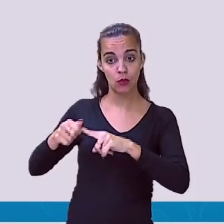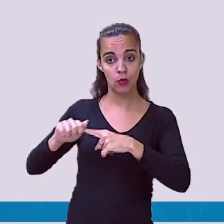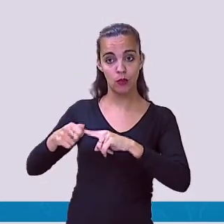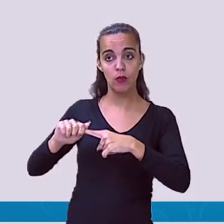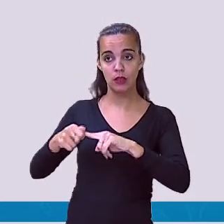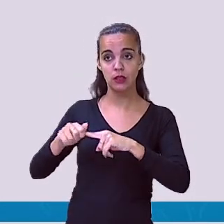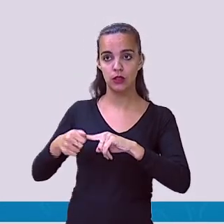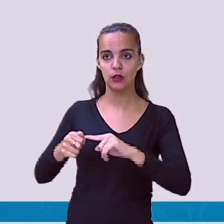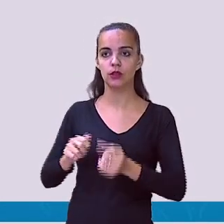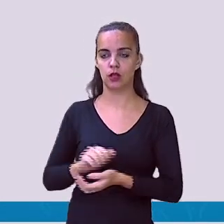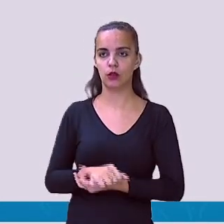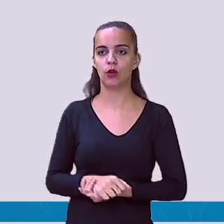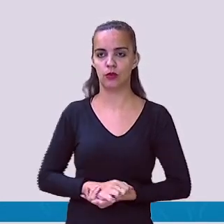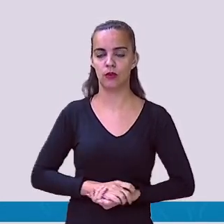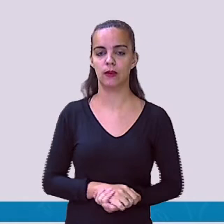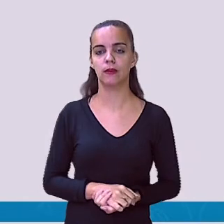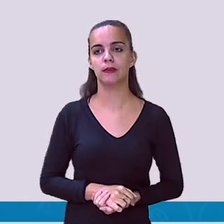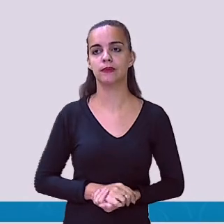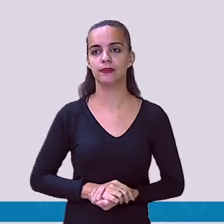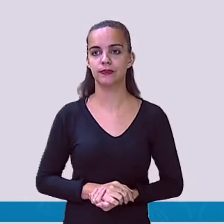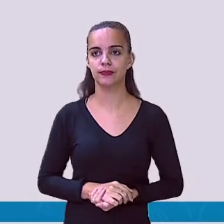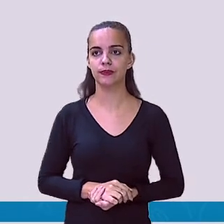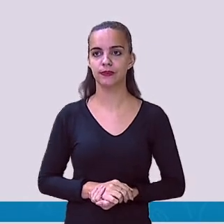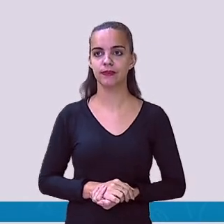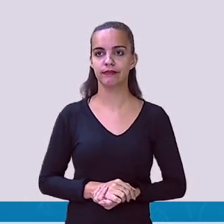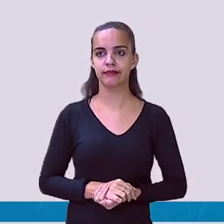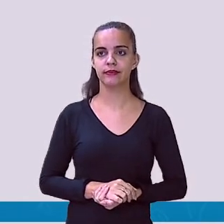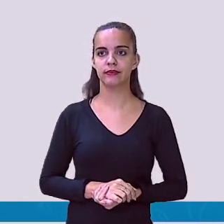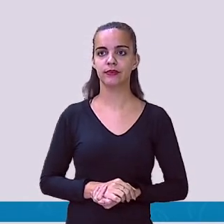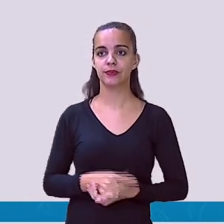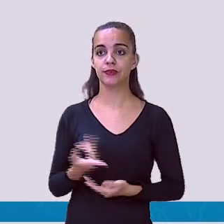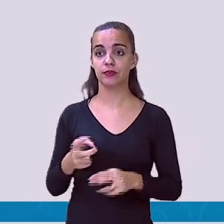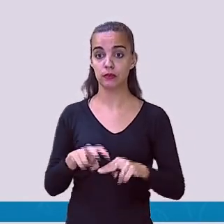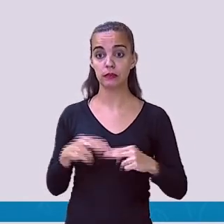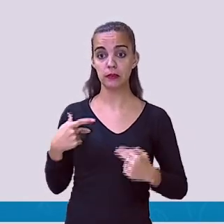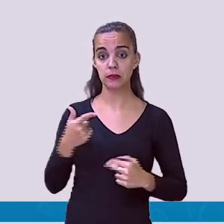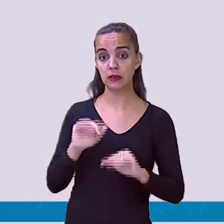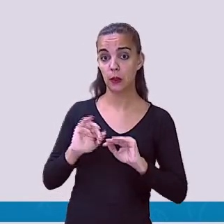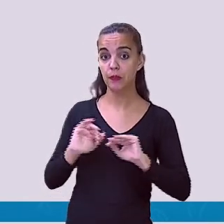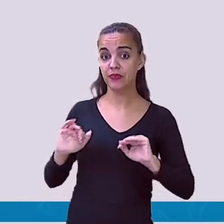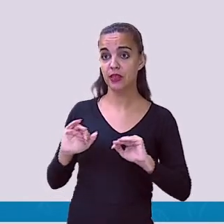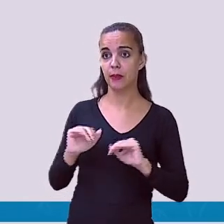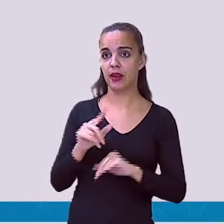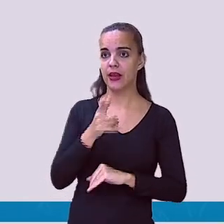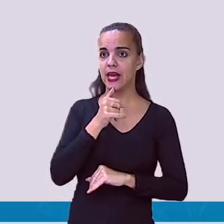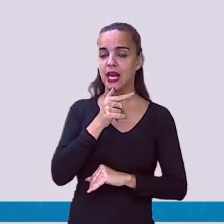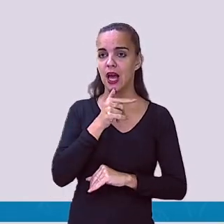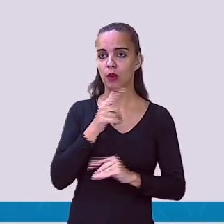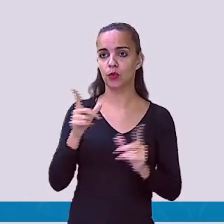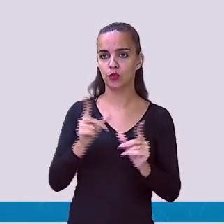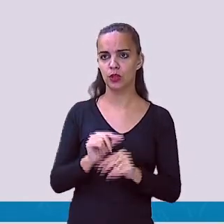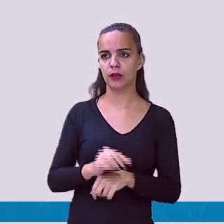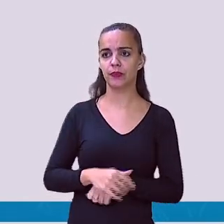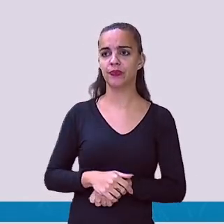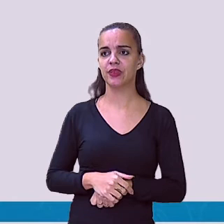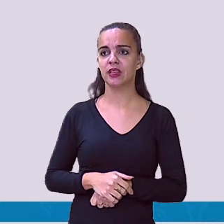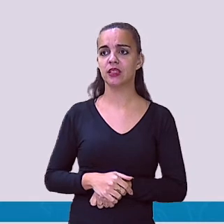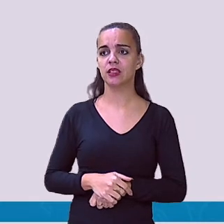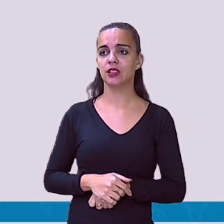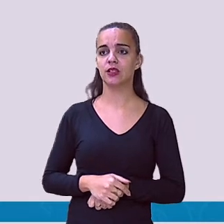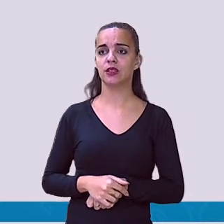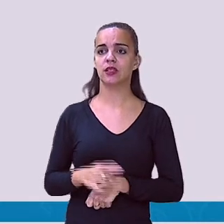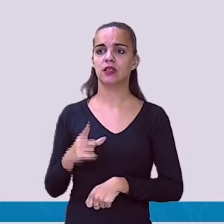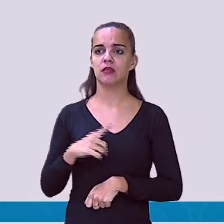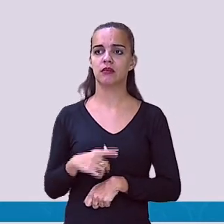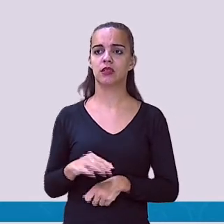fica neste balão? A água, exatamente. Mas eu quero retirar a água também deste balão.